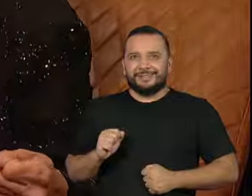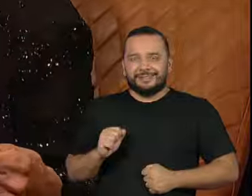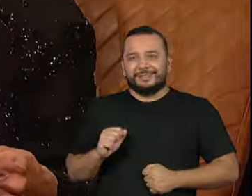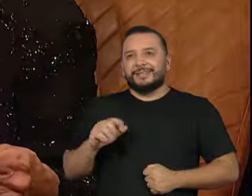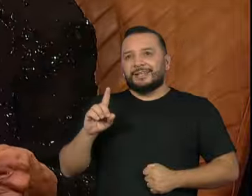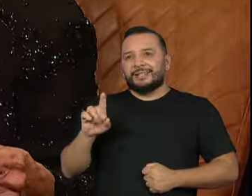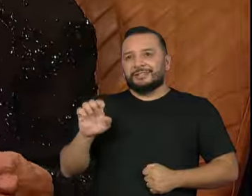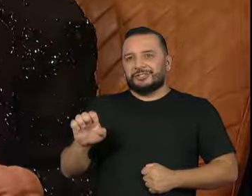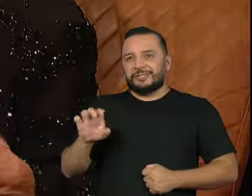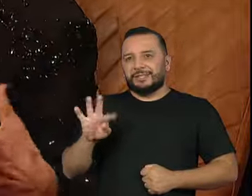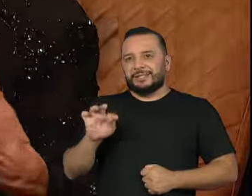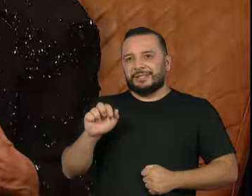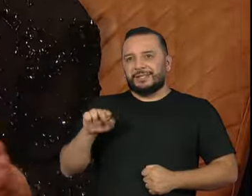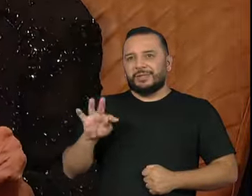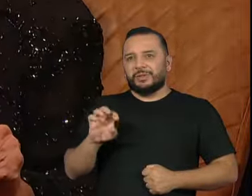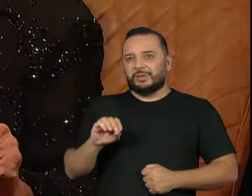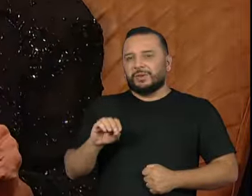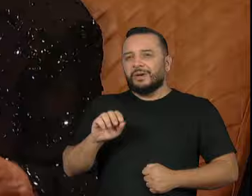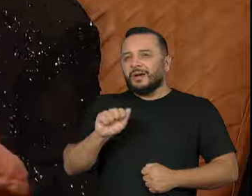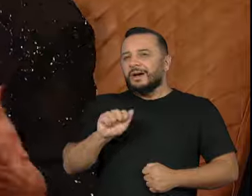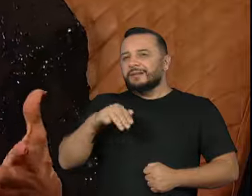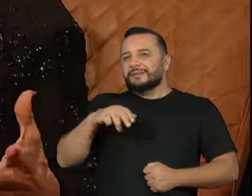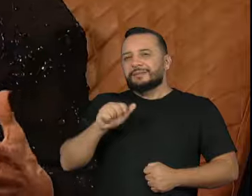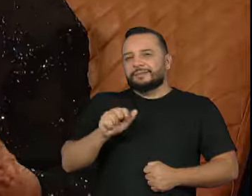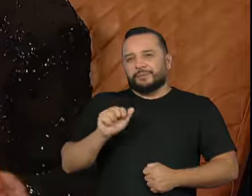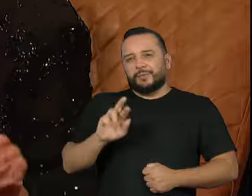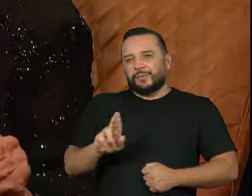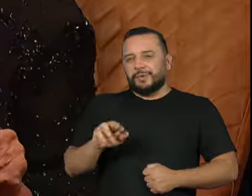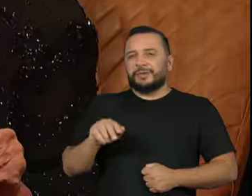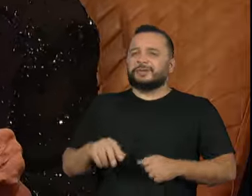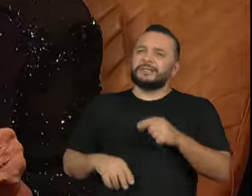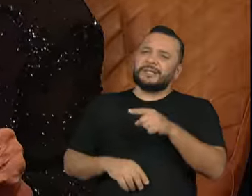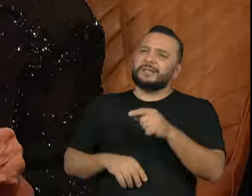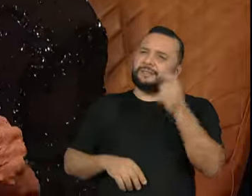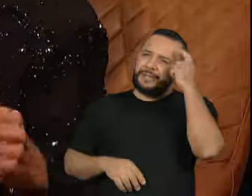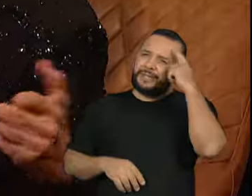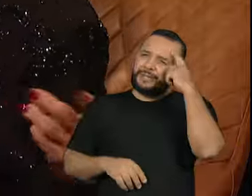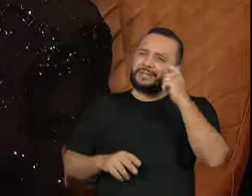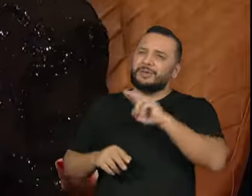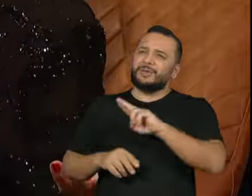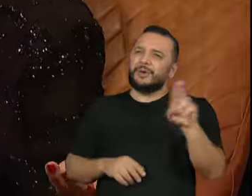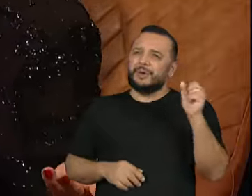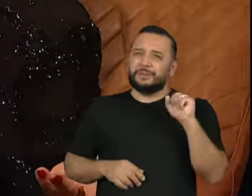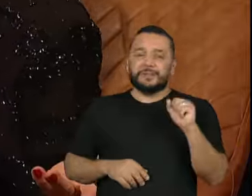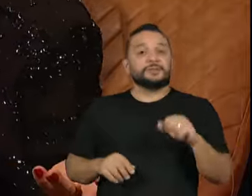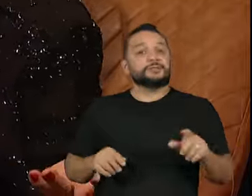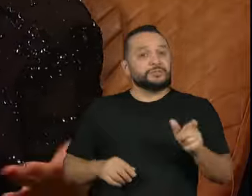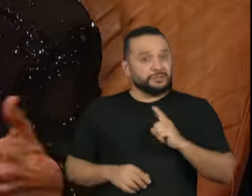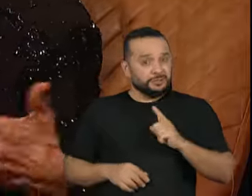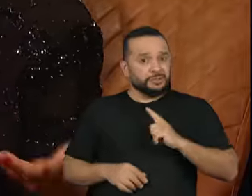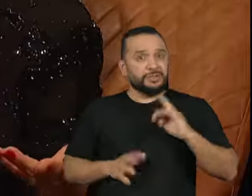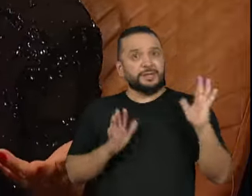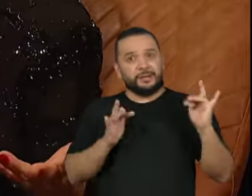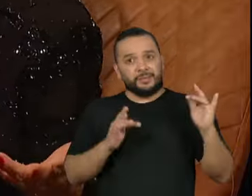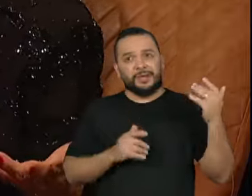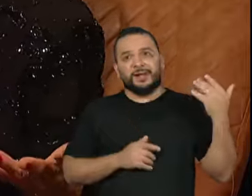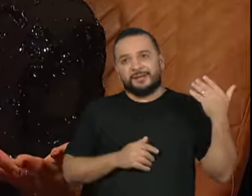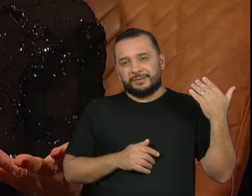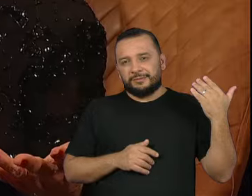Amor. E aí ele falou, pensa num nome, né? E eu tinha um namorado na época, né,